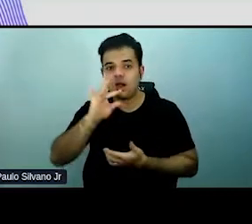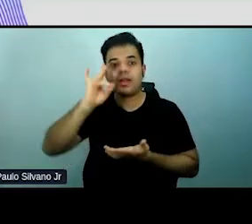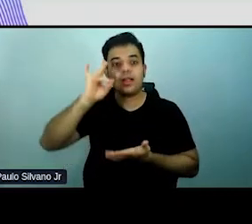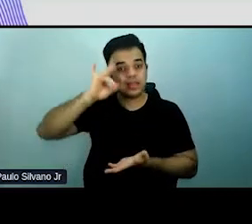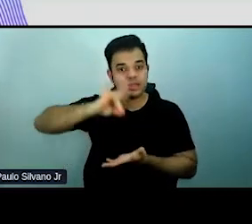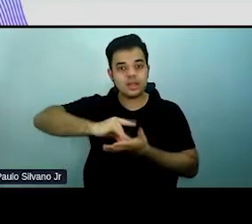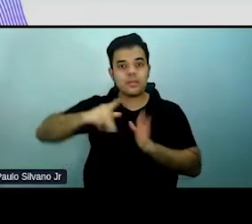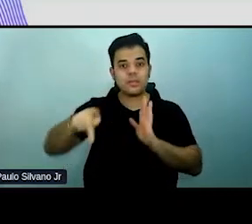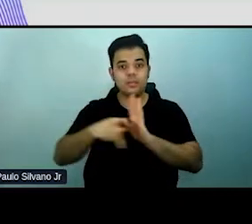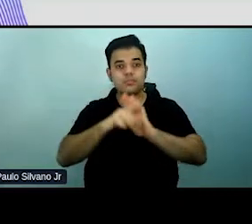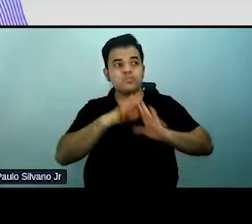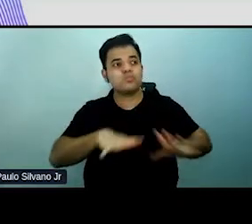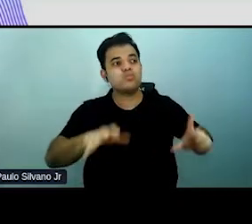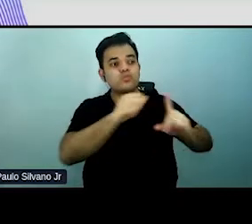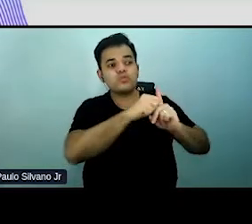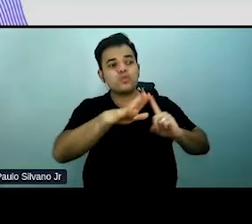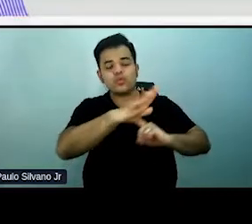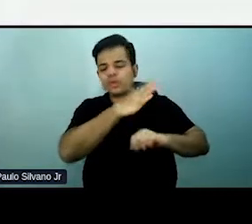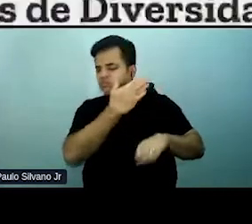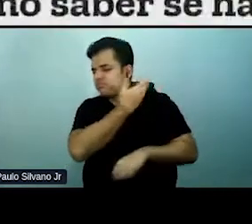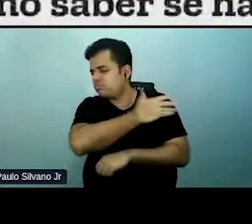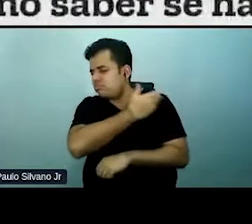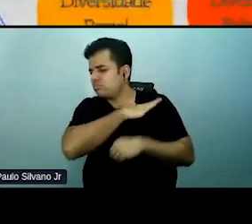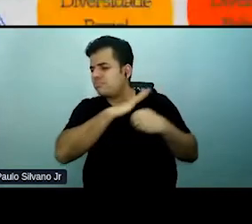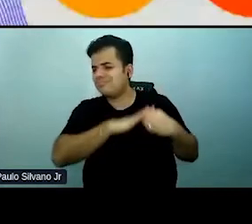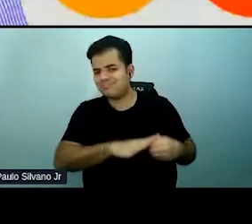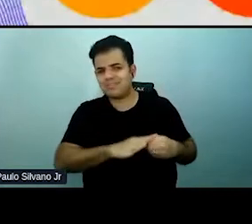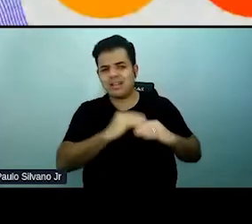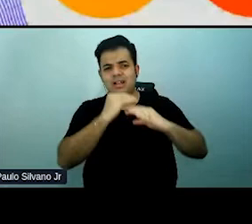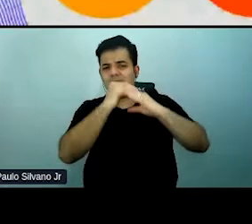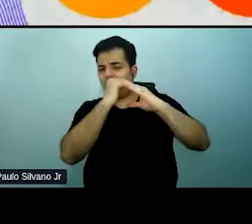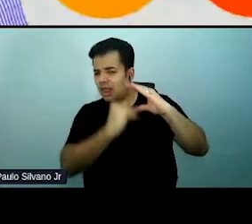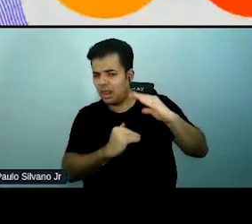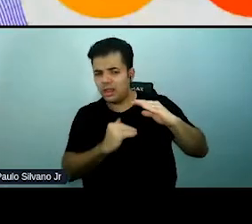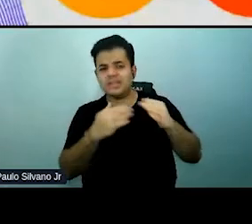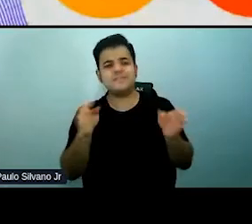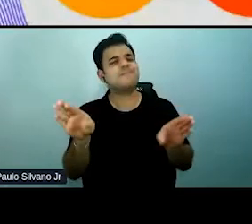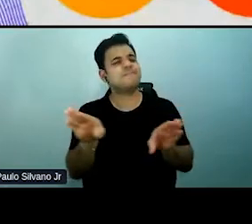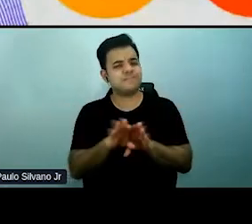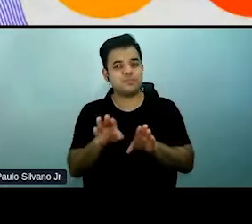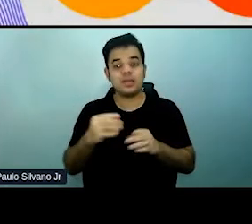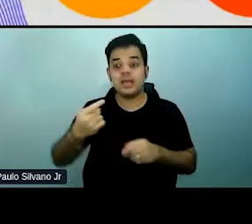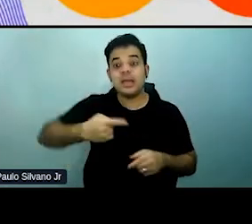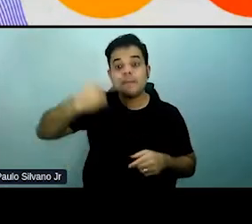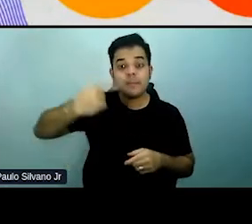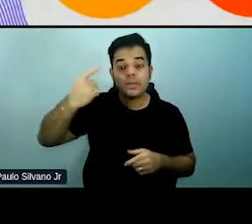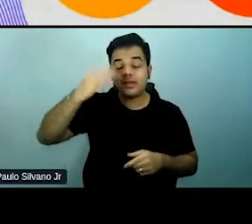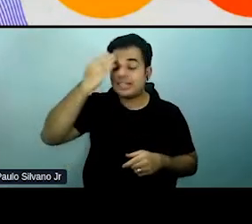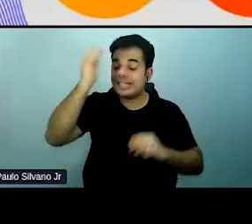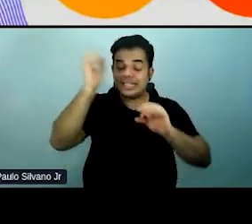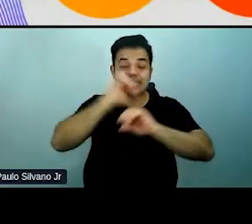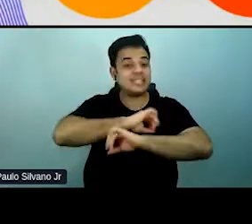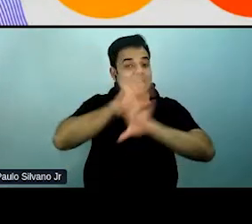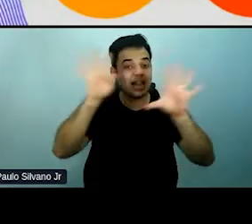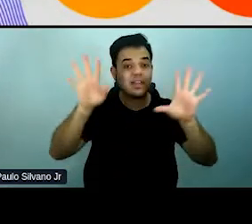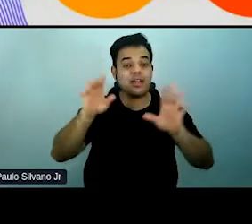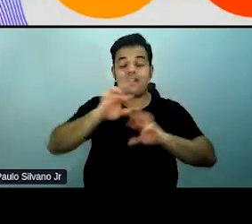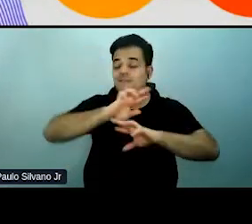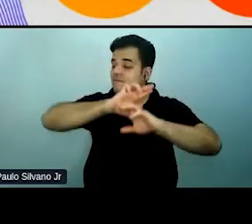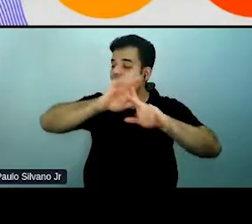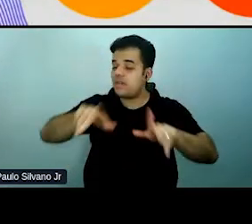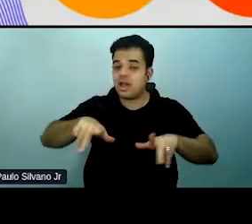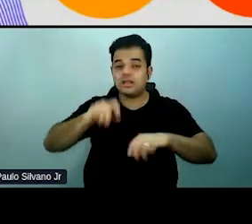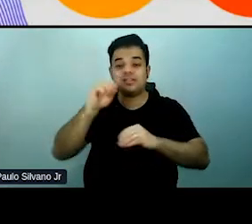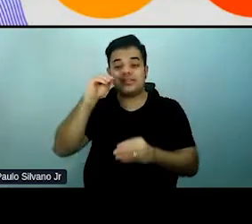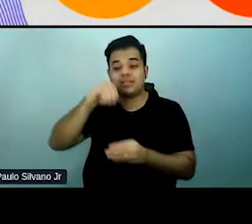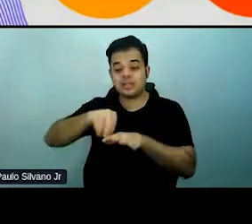tão preconceituosa, tão desigual, né? Primeiro passo é a gente tentar entender quais são os tipos de diversidade